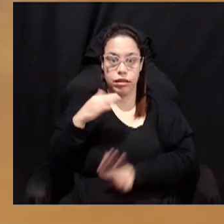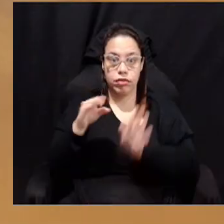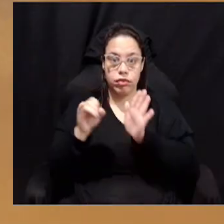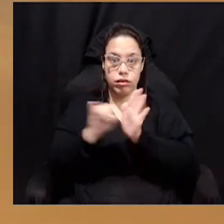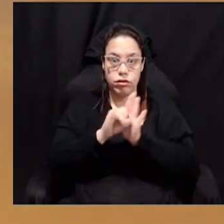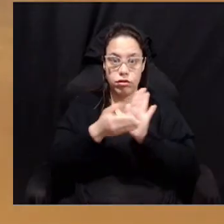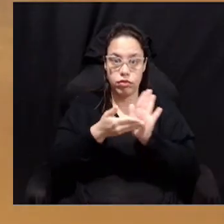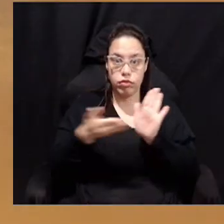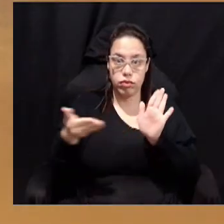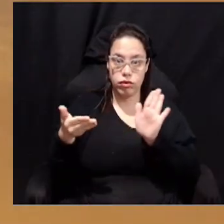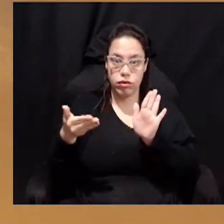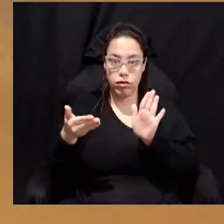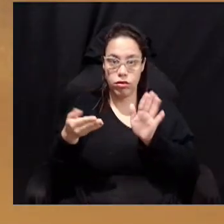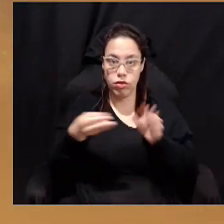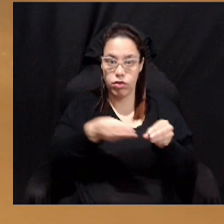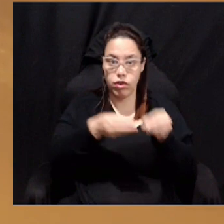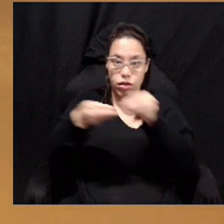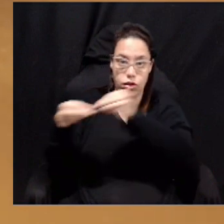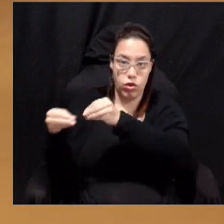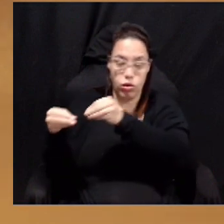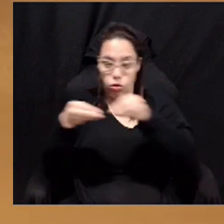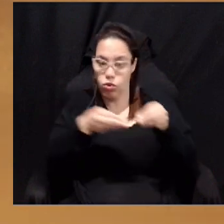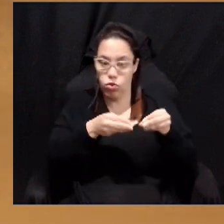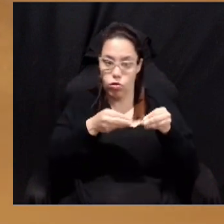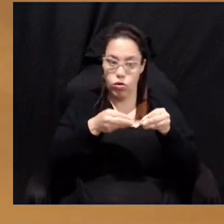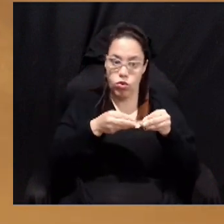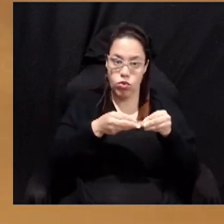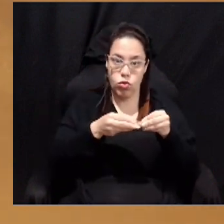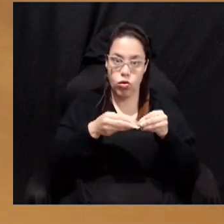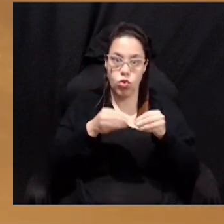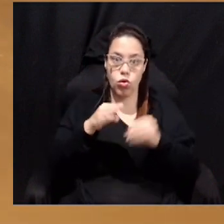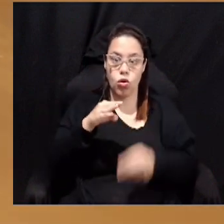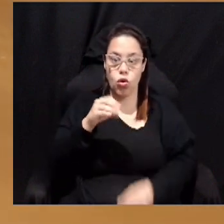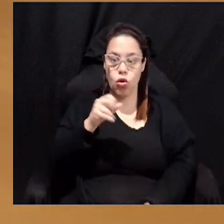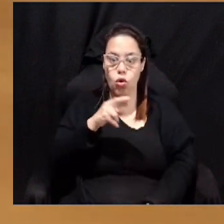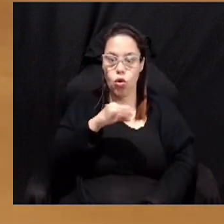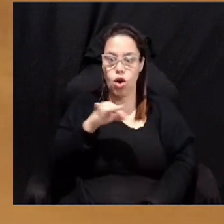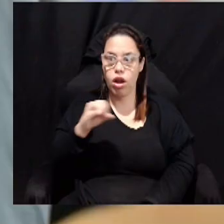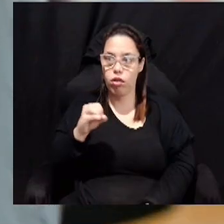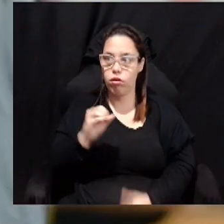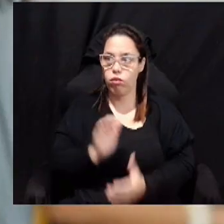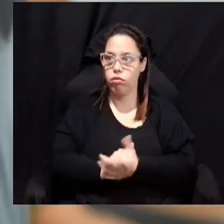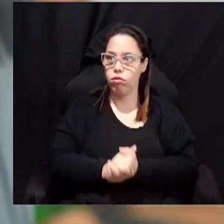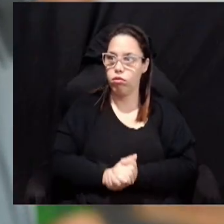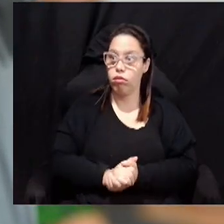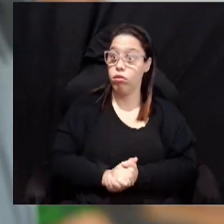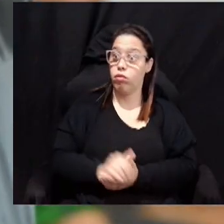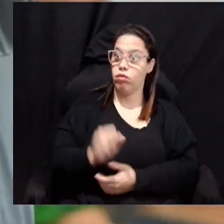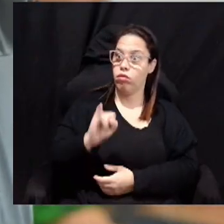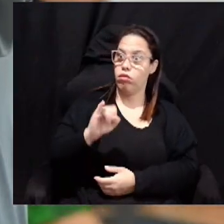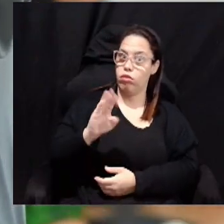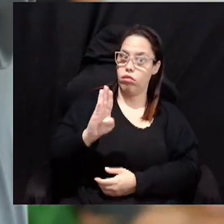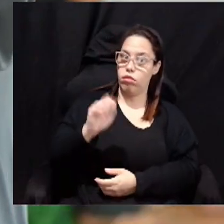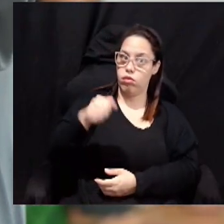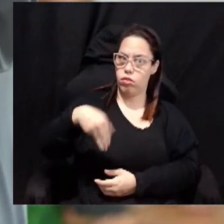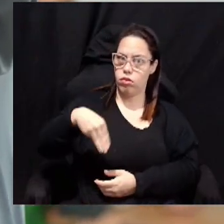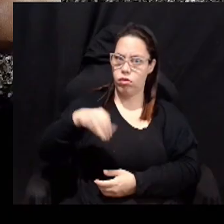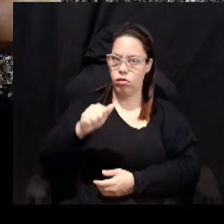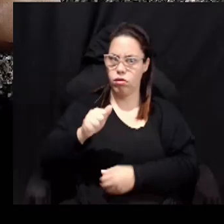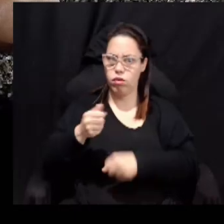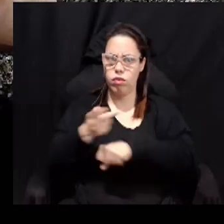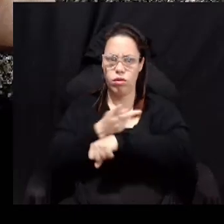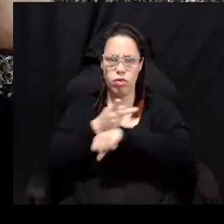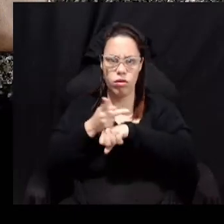um transporte ilegal via correios. De acordo com o IBAMA, a crescente procura por esses animais no